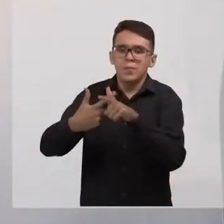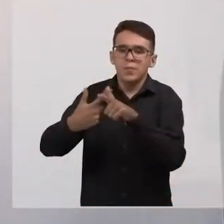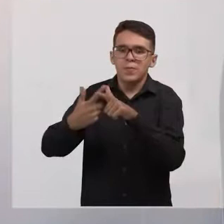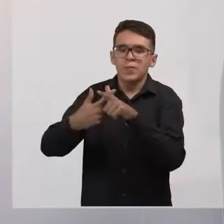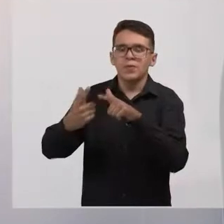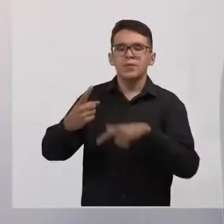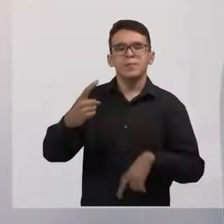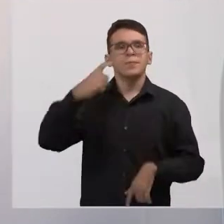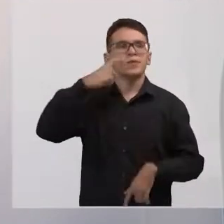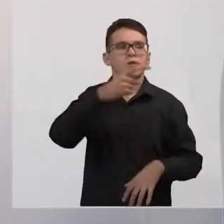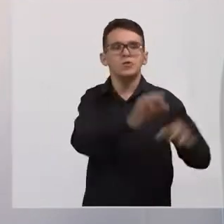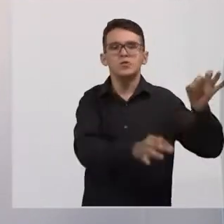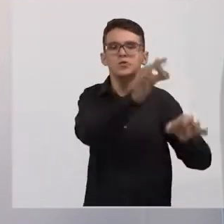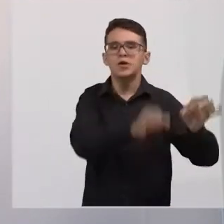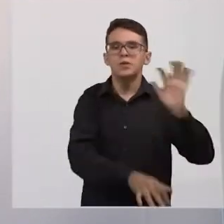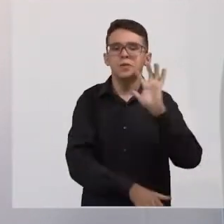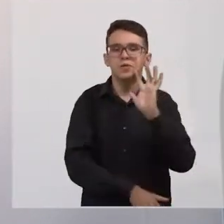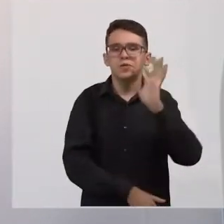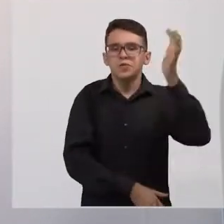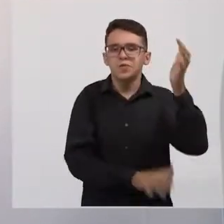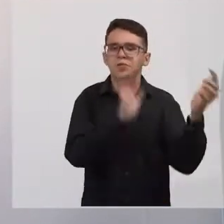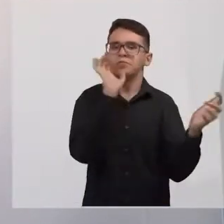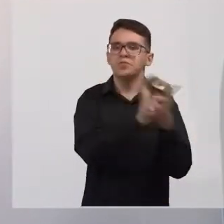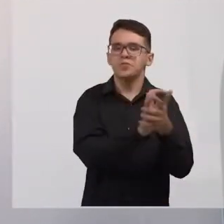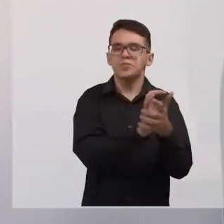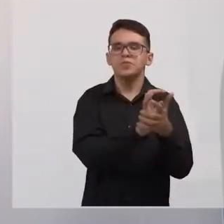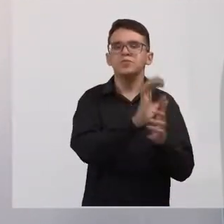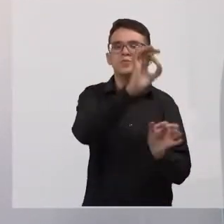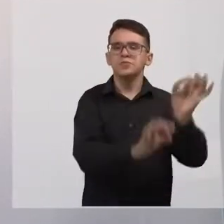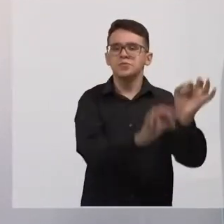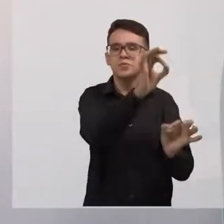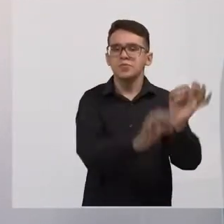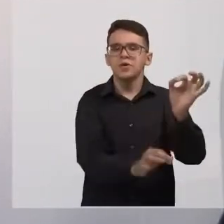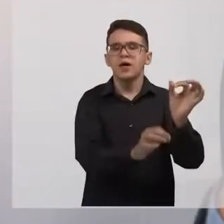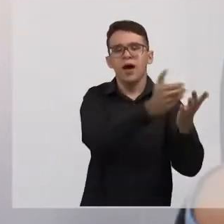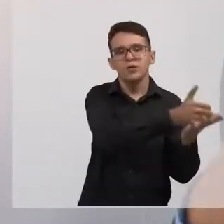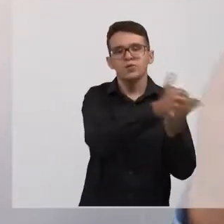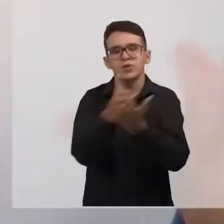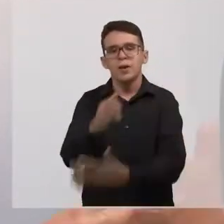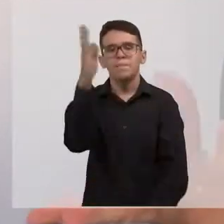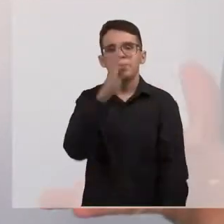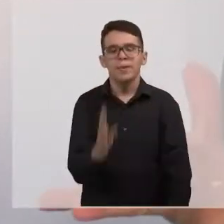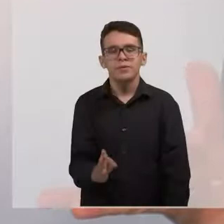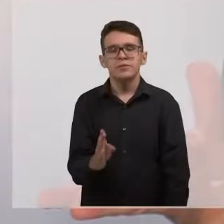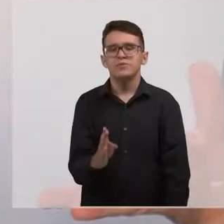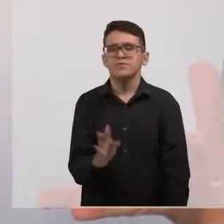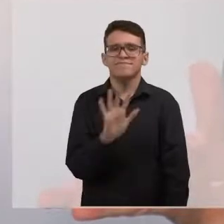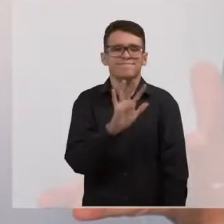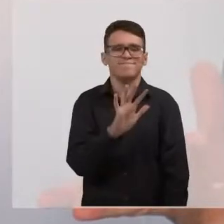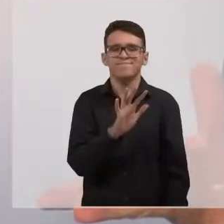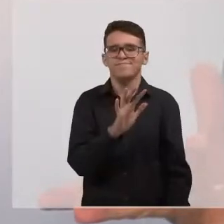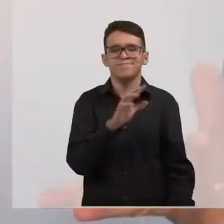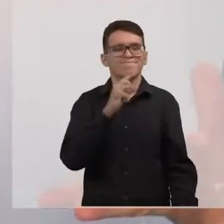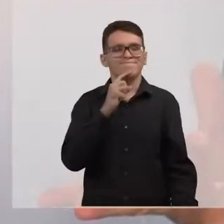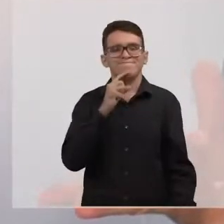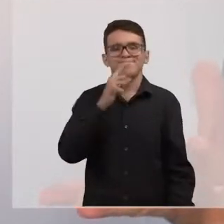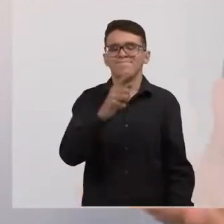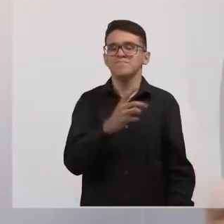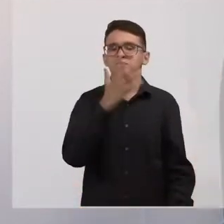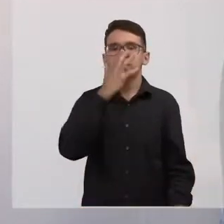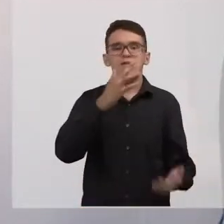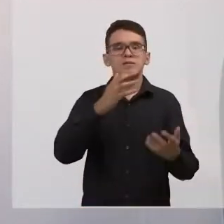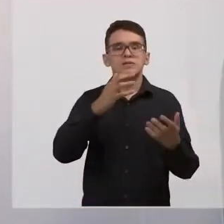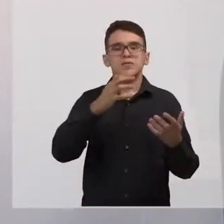acreditávamos que o Judiciário iria intermediar e tentar tirar o país dessa crise aguda de governabilidade. Ele está